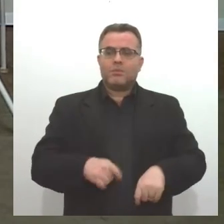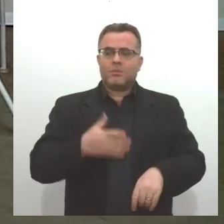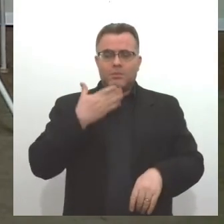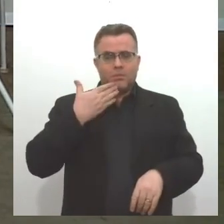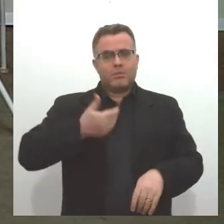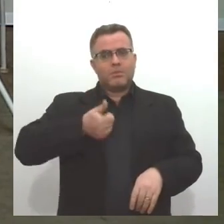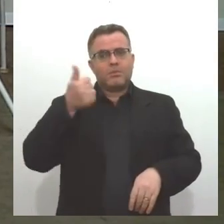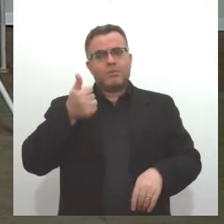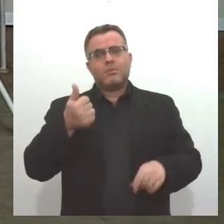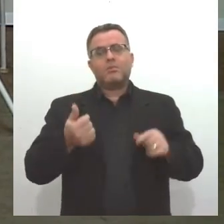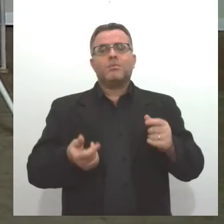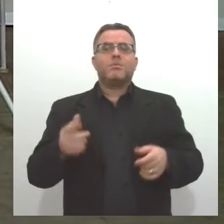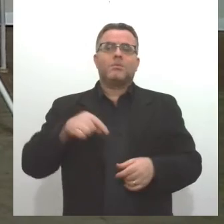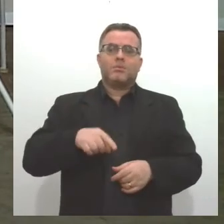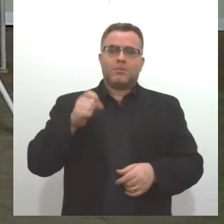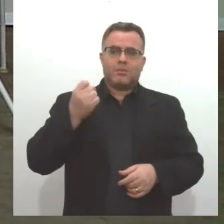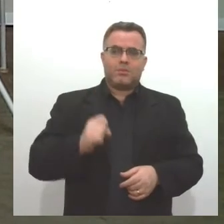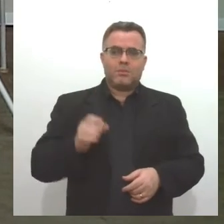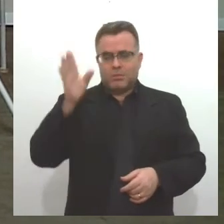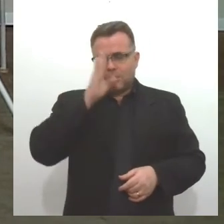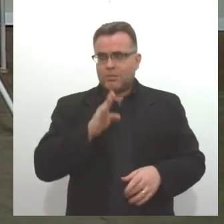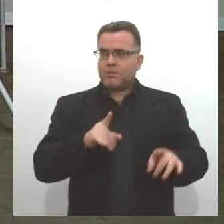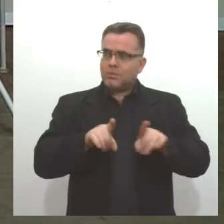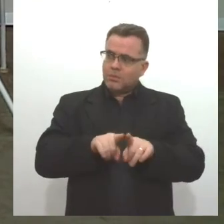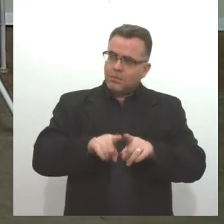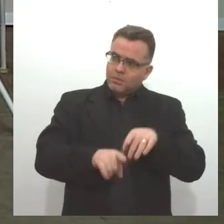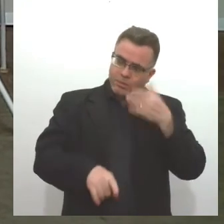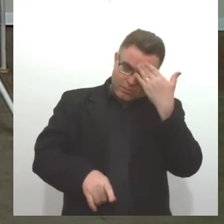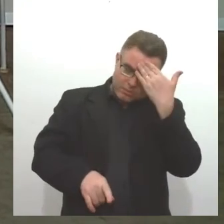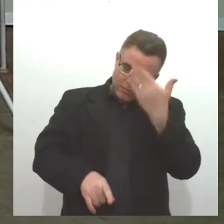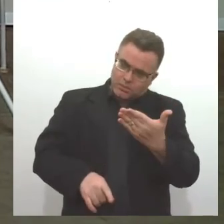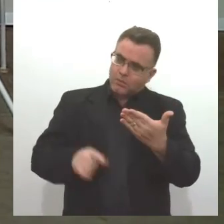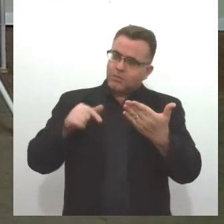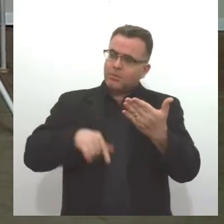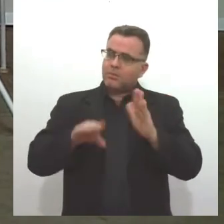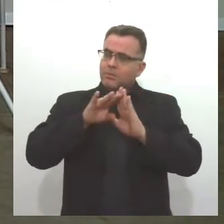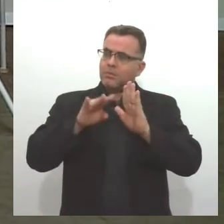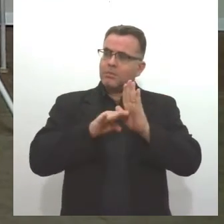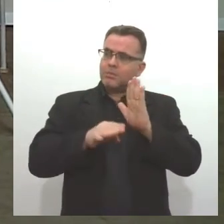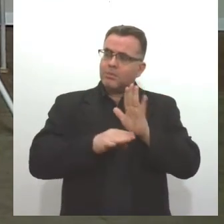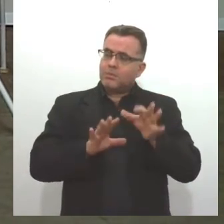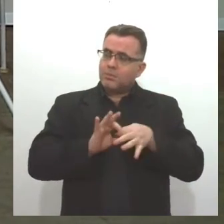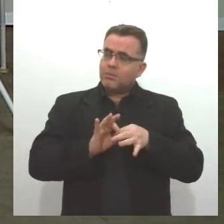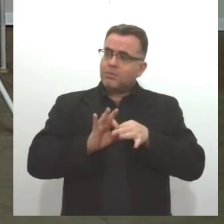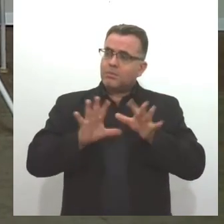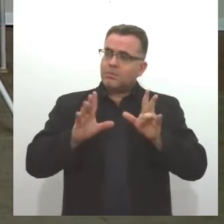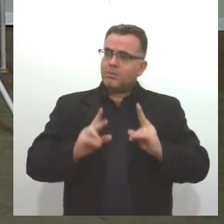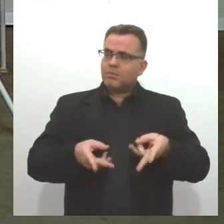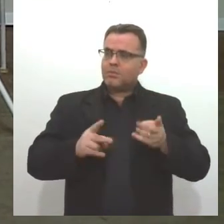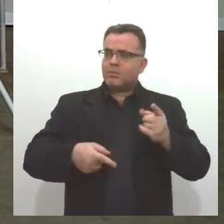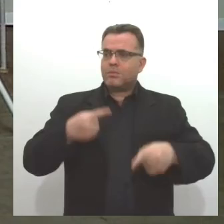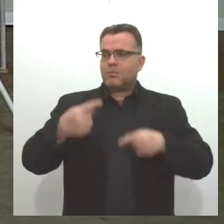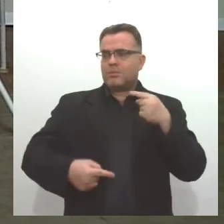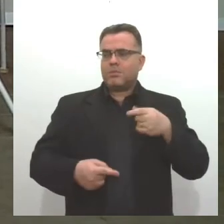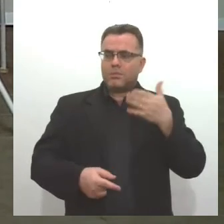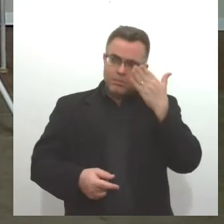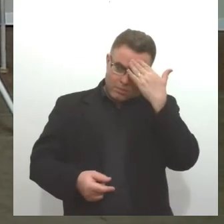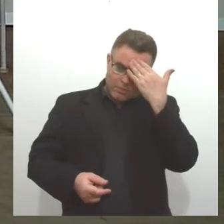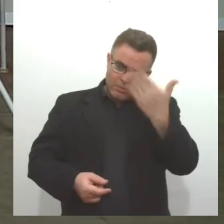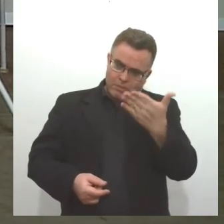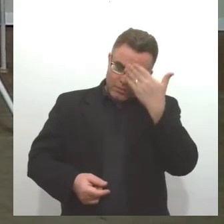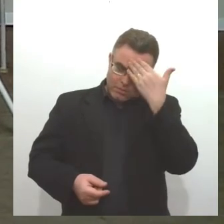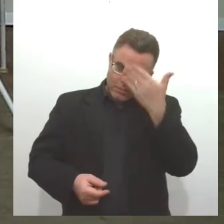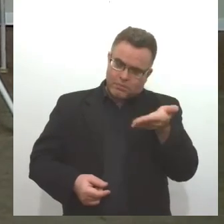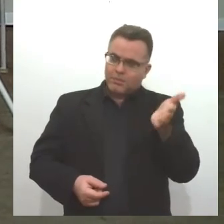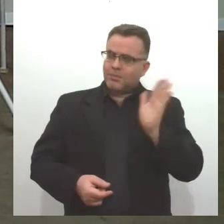Sergipe, mas no Brasil como um todo. Muito obrigada. O programa está aberto para novas pautas. Obrigada a vocês. Tchau,